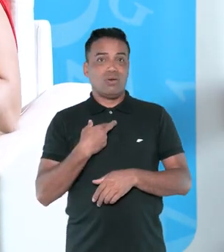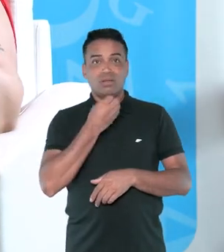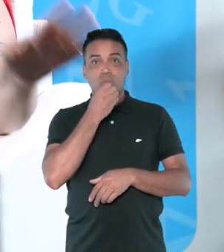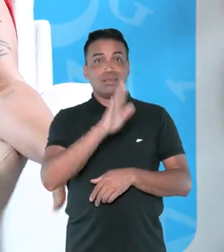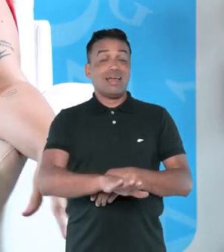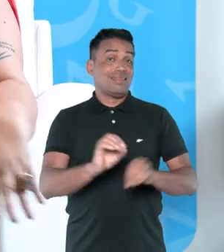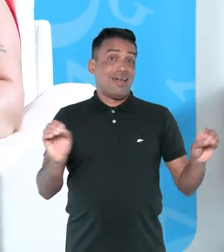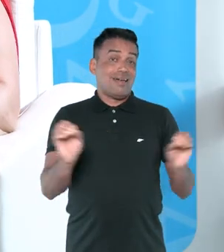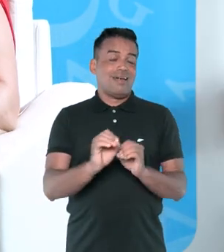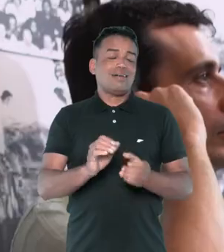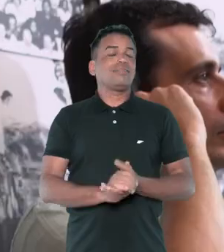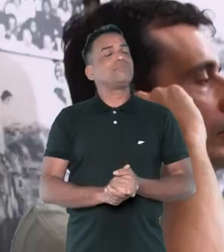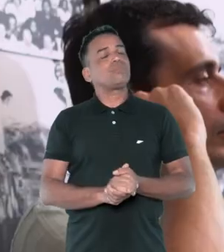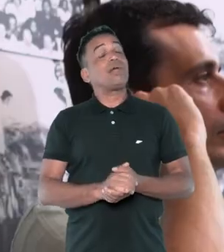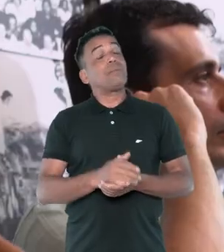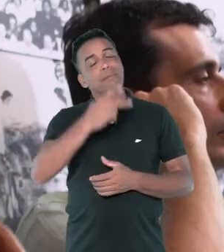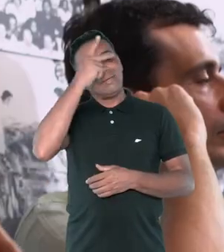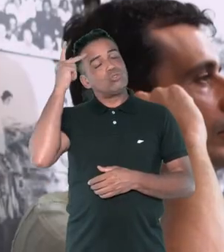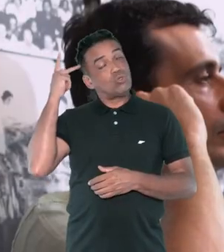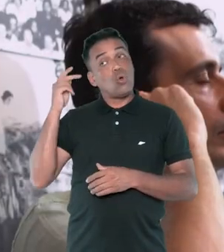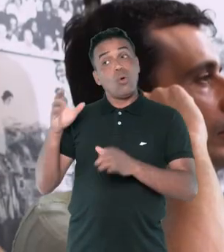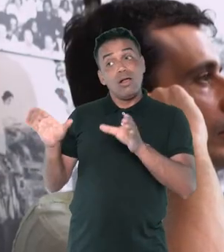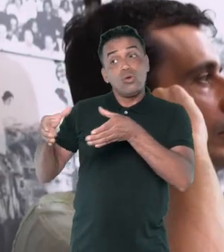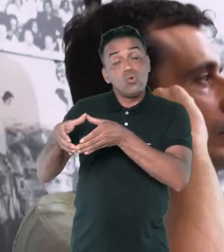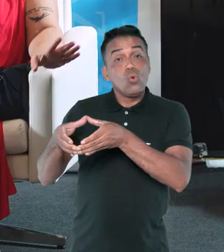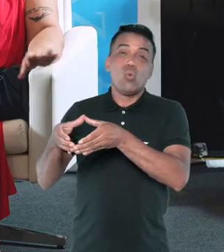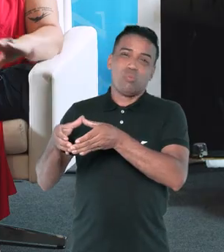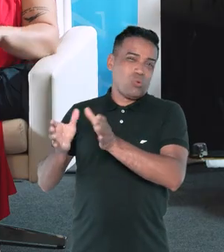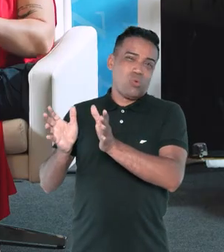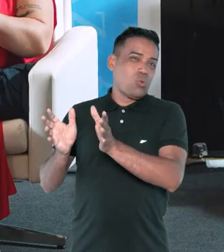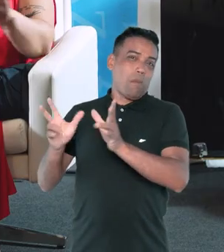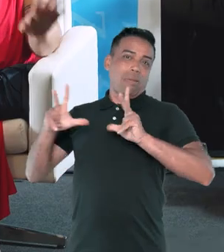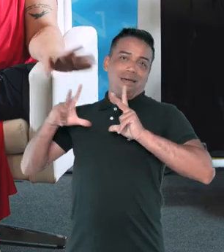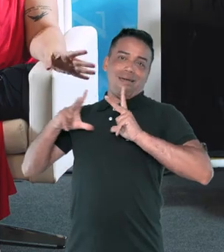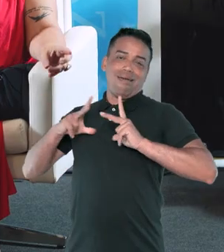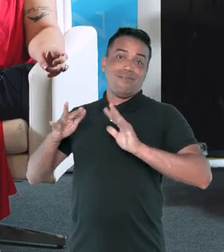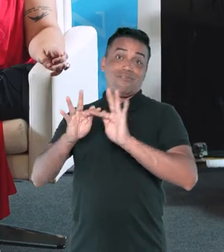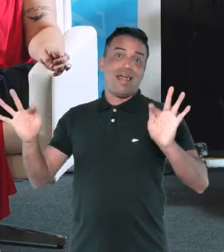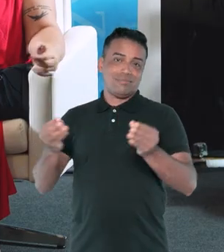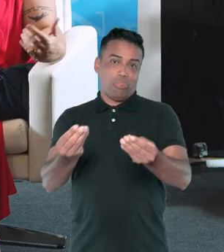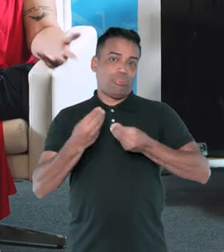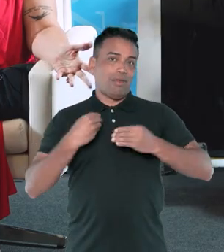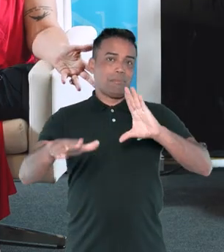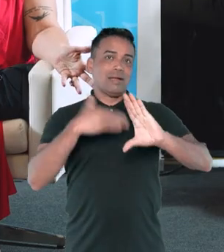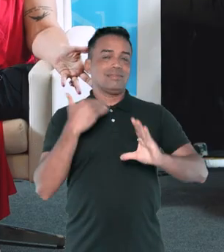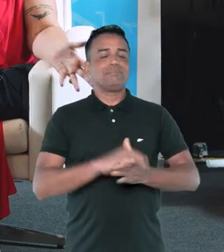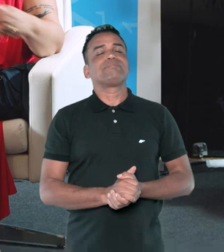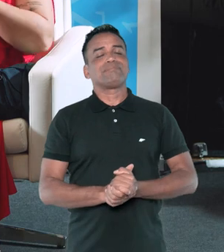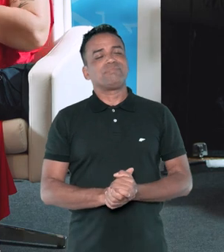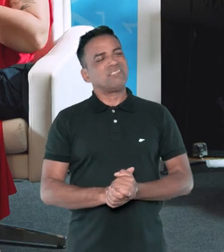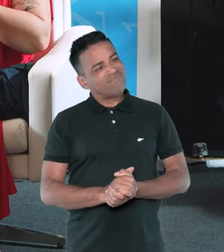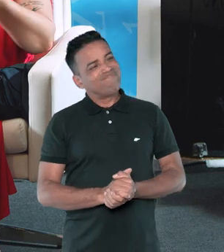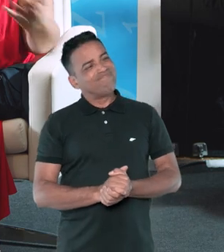tarde, nem dá mais nada, diz assim, é para pessoas do círculo íntimo de Gabo. Manda só essa frase. E aí eu